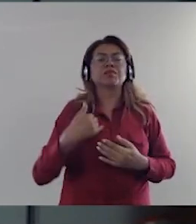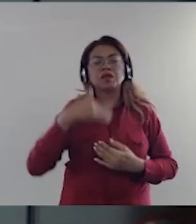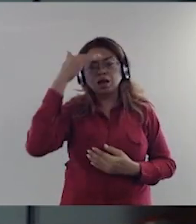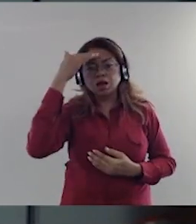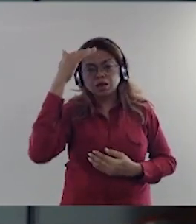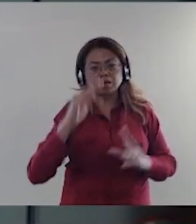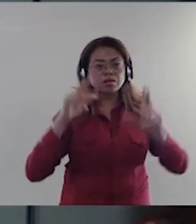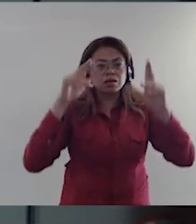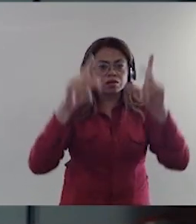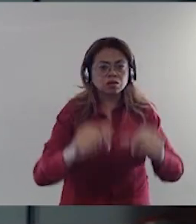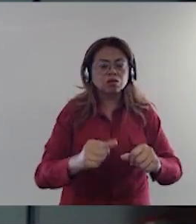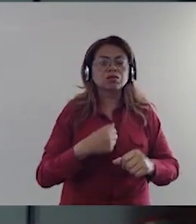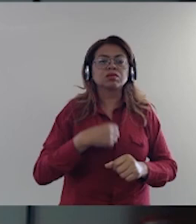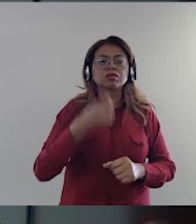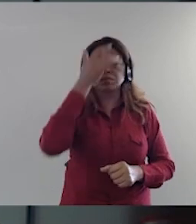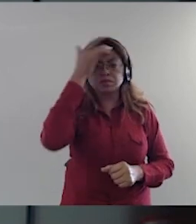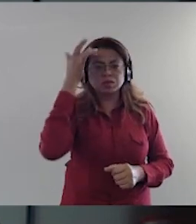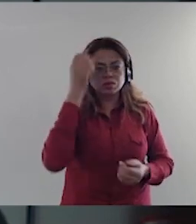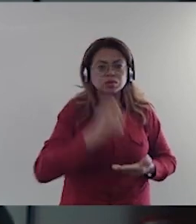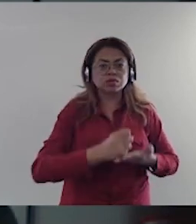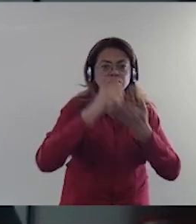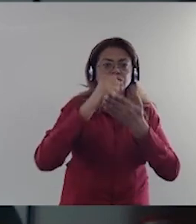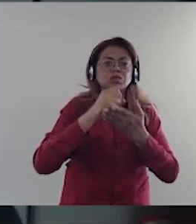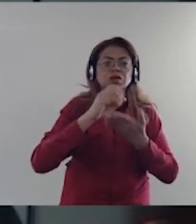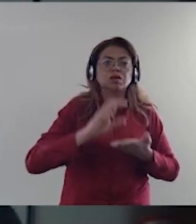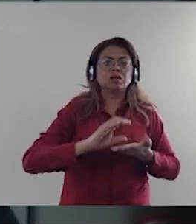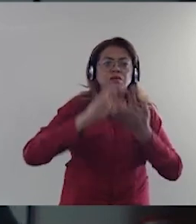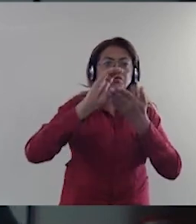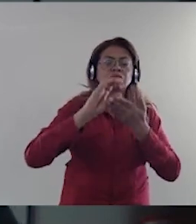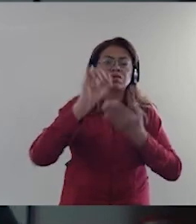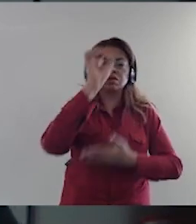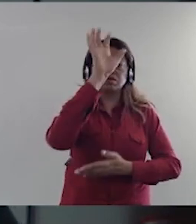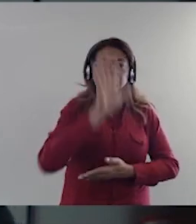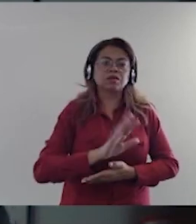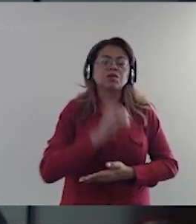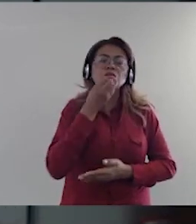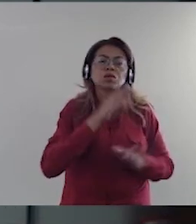agradeço também o pessoal que nos apoia no Conselho Federal. Até logo, boa semana a todos.